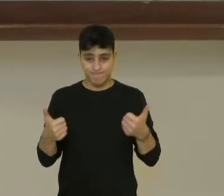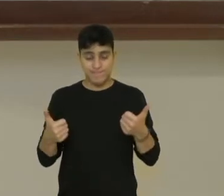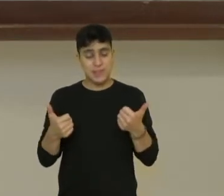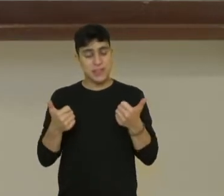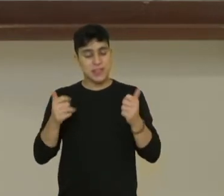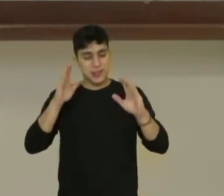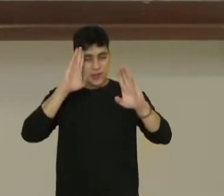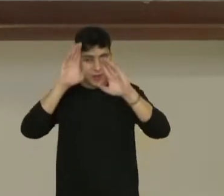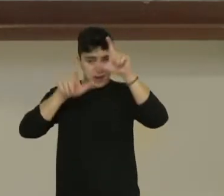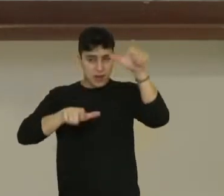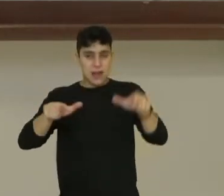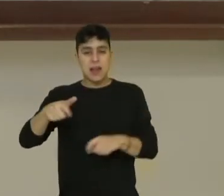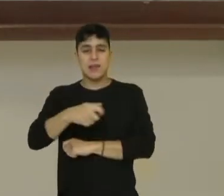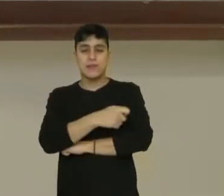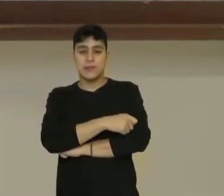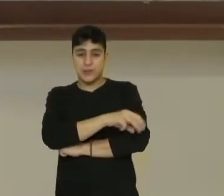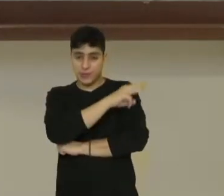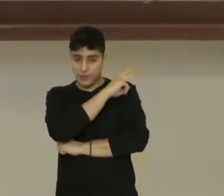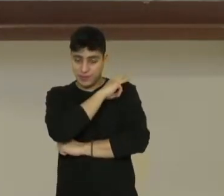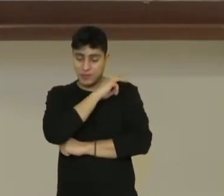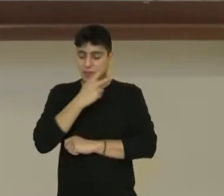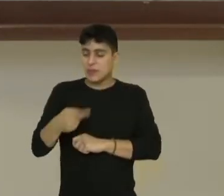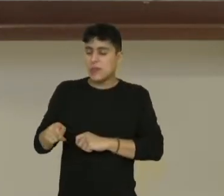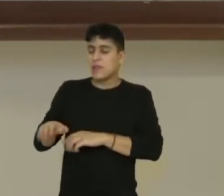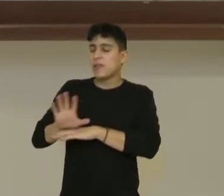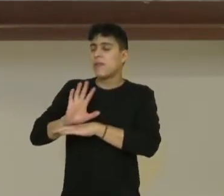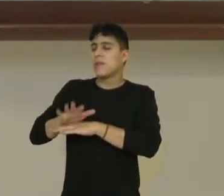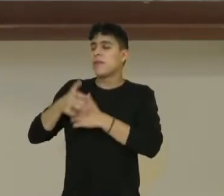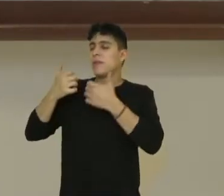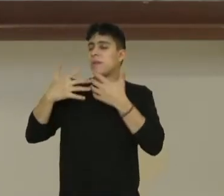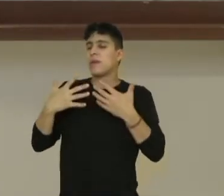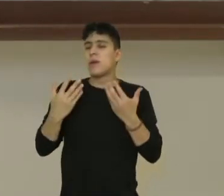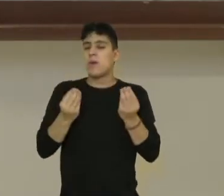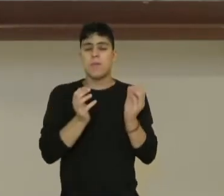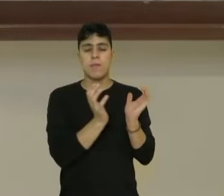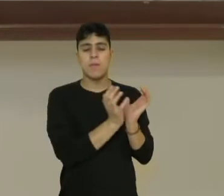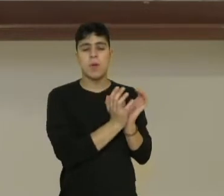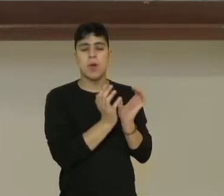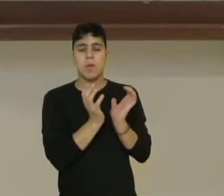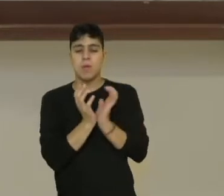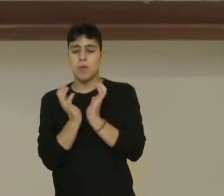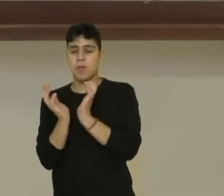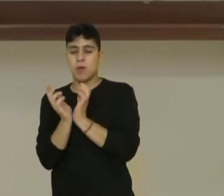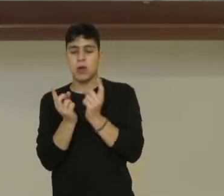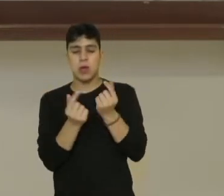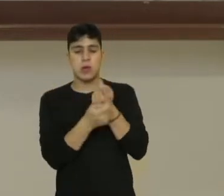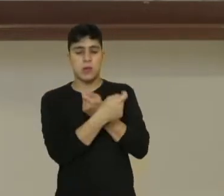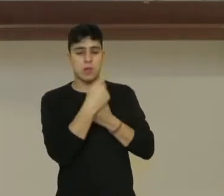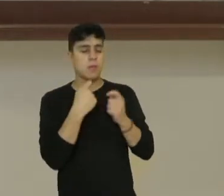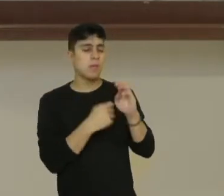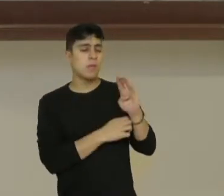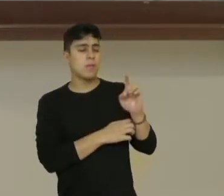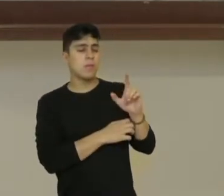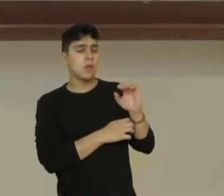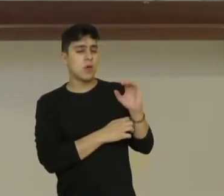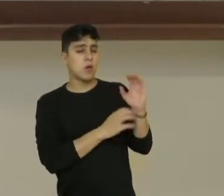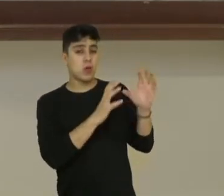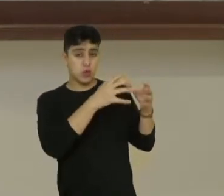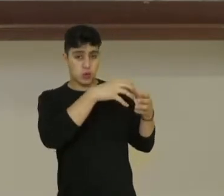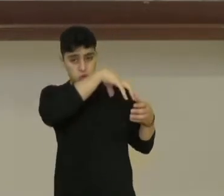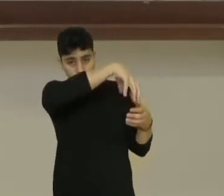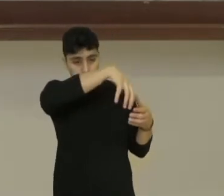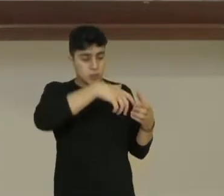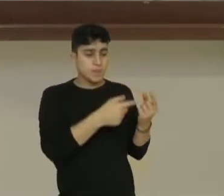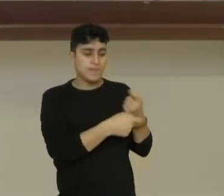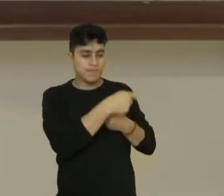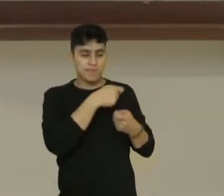Olá, estudantes da terceira série. Nesse vídeo vamos falar sobre blocos econômicos. Para entender a dinâmica de blocos econômicos, logicamente você pode